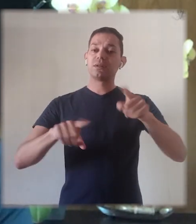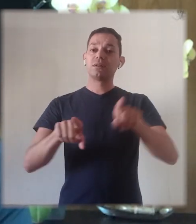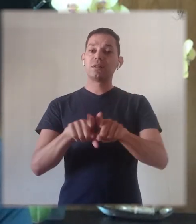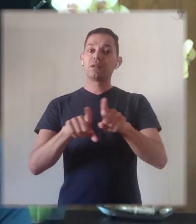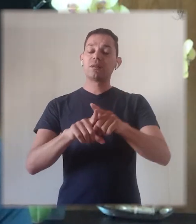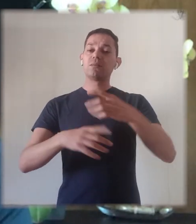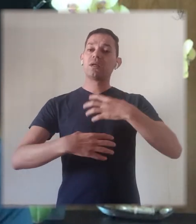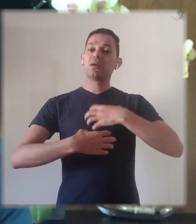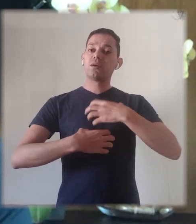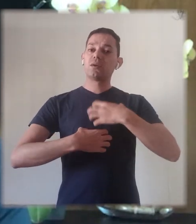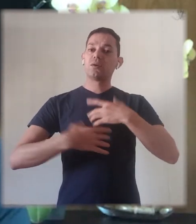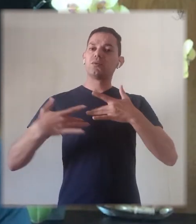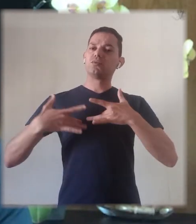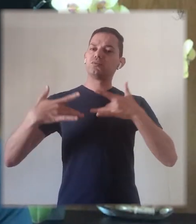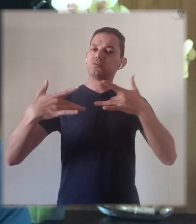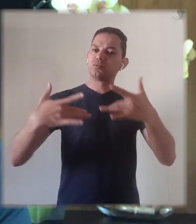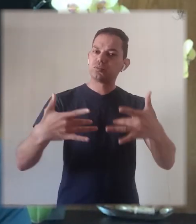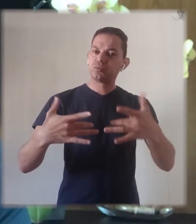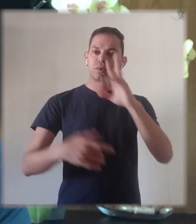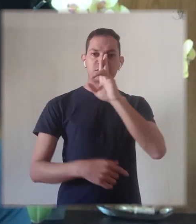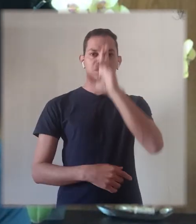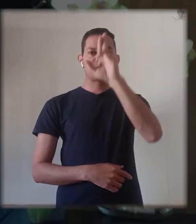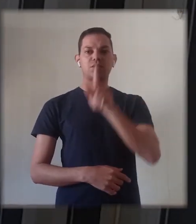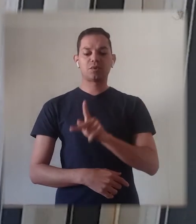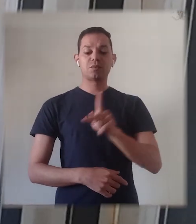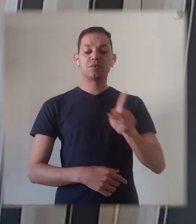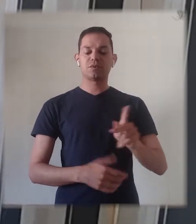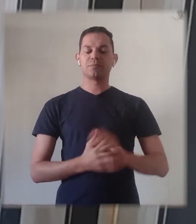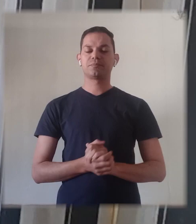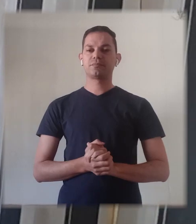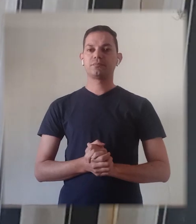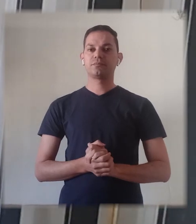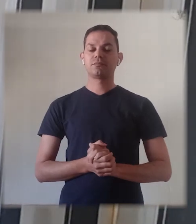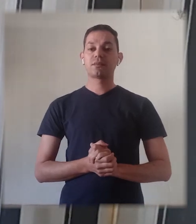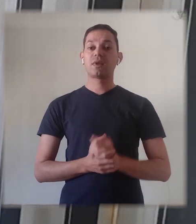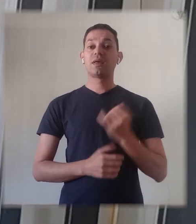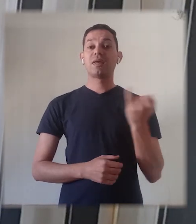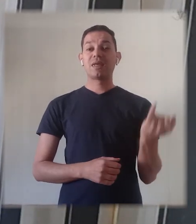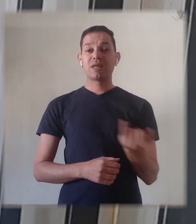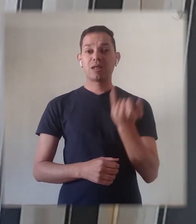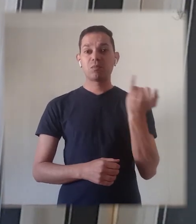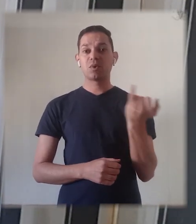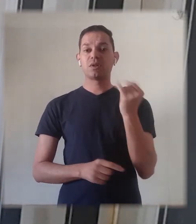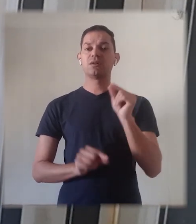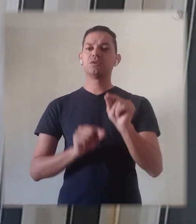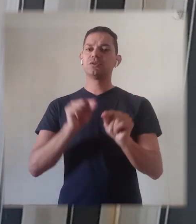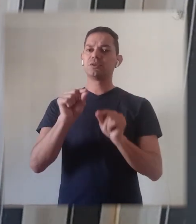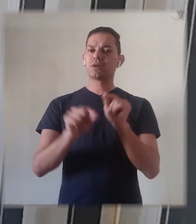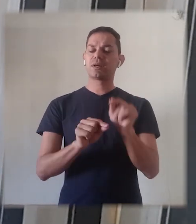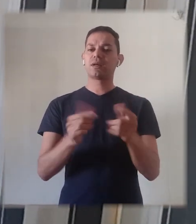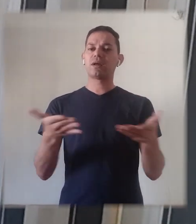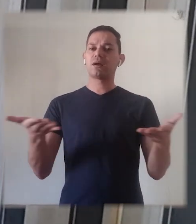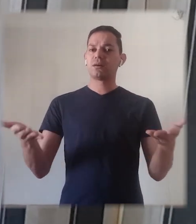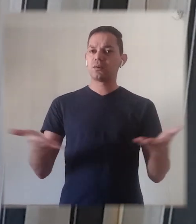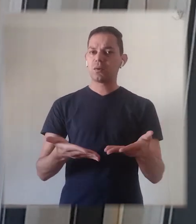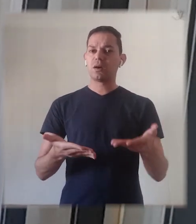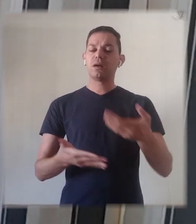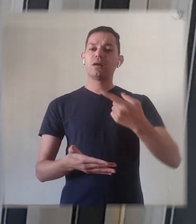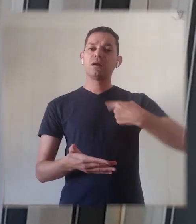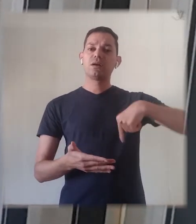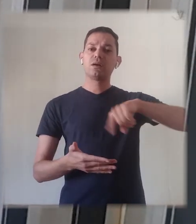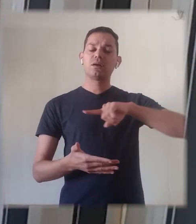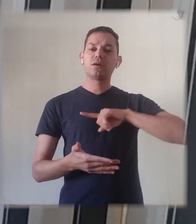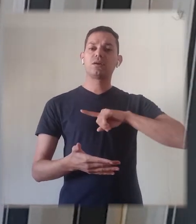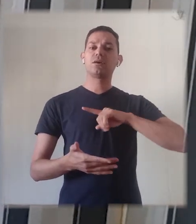e disponibilidade afetiva que permeiam o trabalho do professor. Uma das coisas que a gente considera muito importante nesse